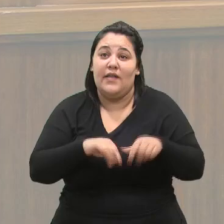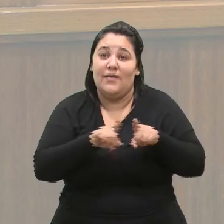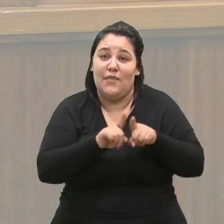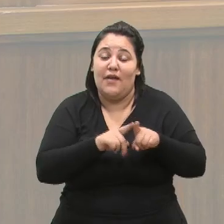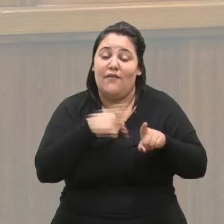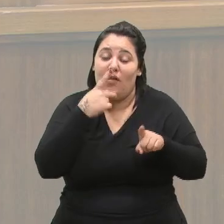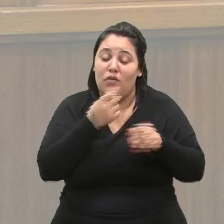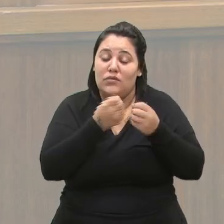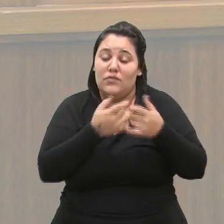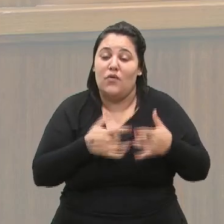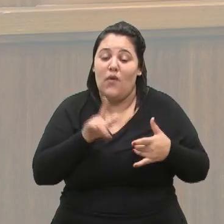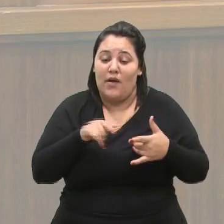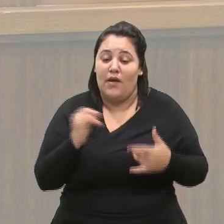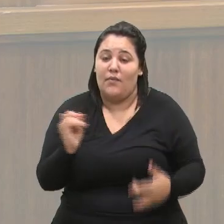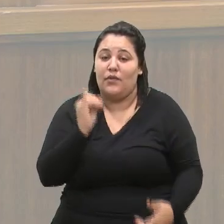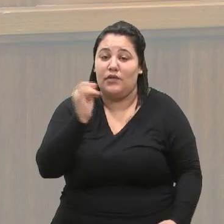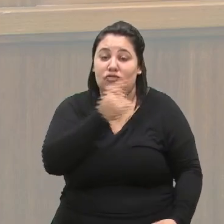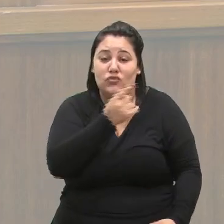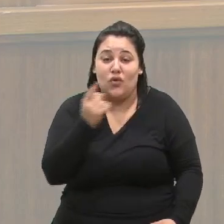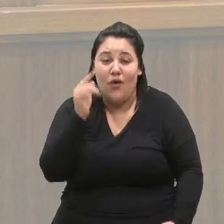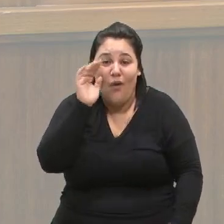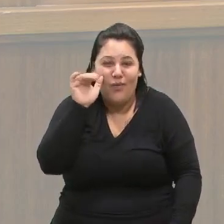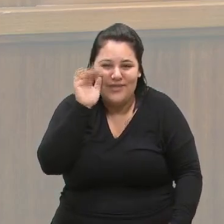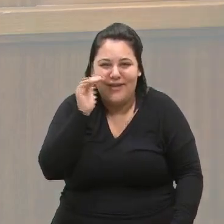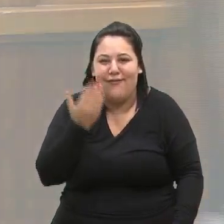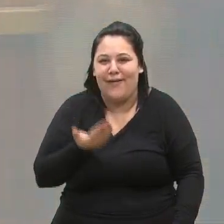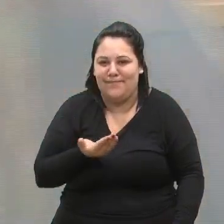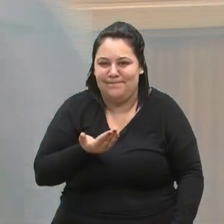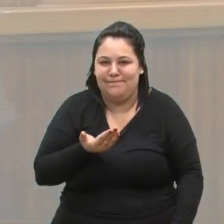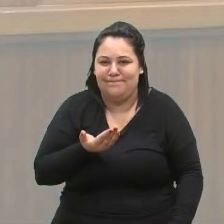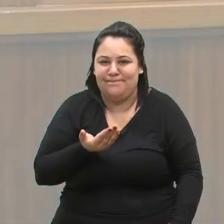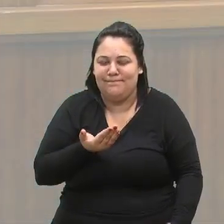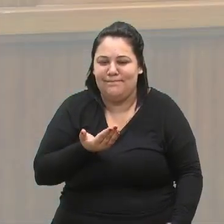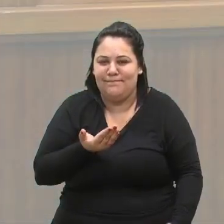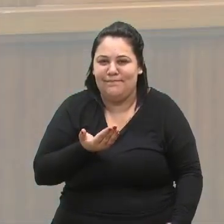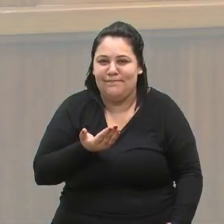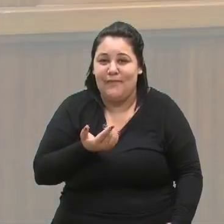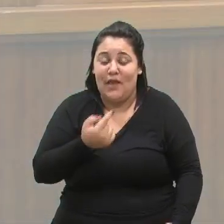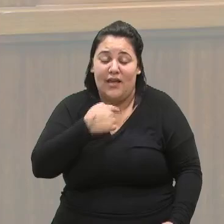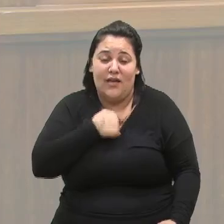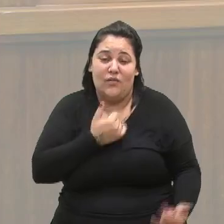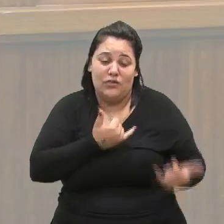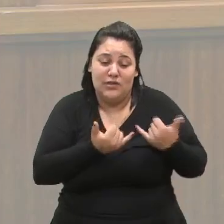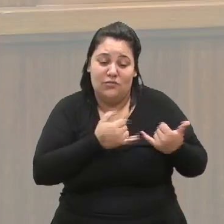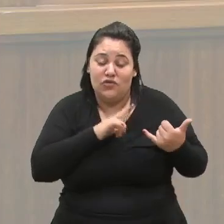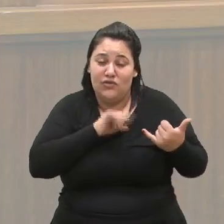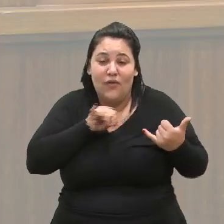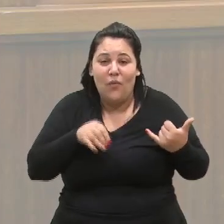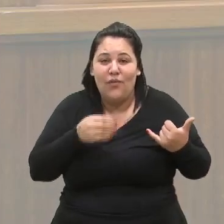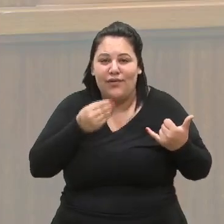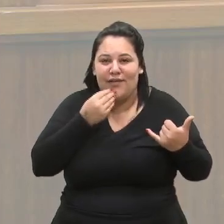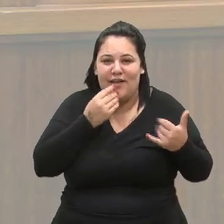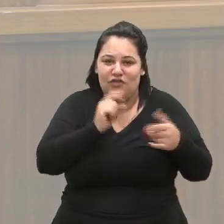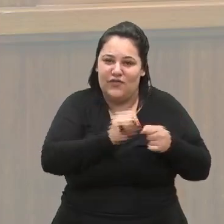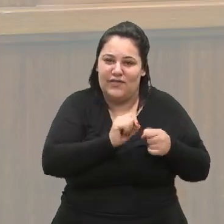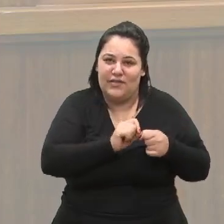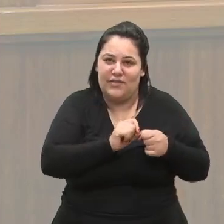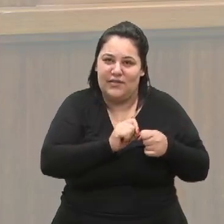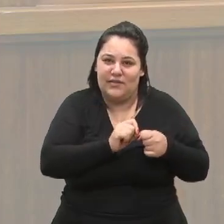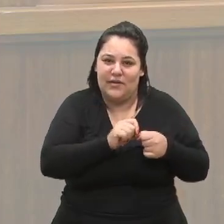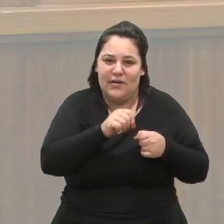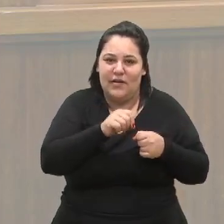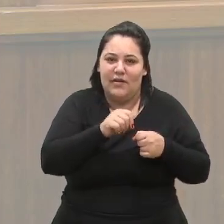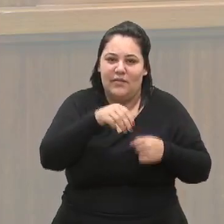muito importante de nós observarmos. Eu, por exemplo, tive a oportunidade de fazer o